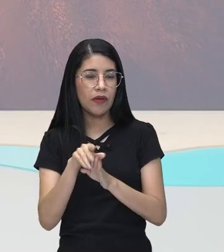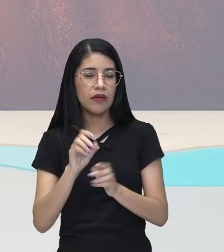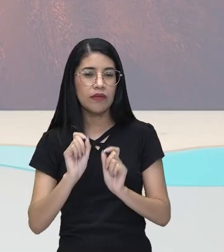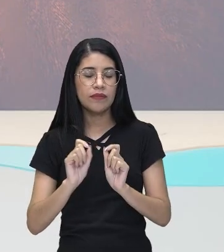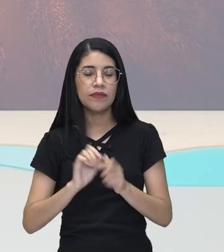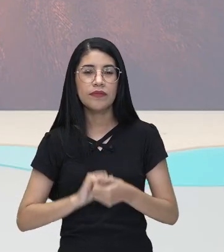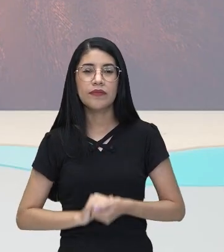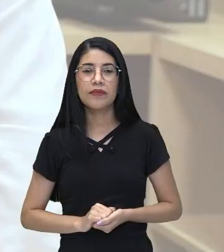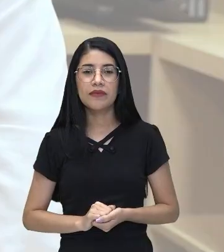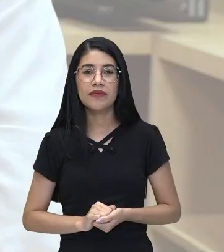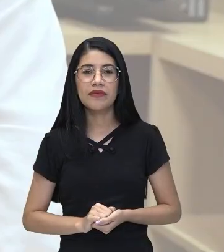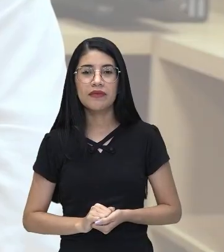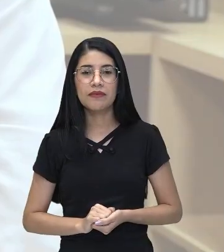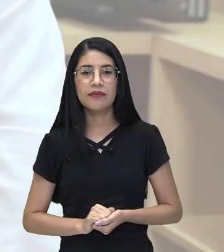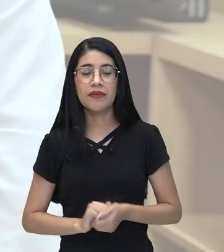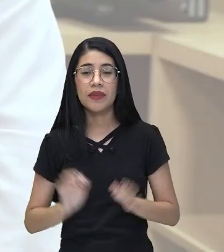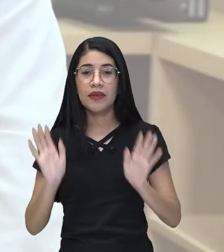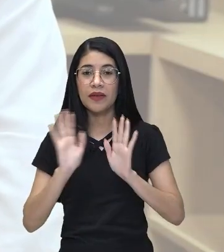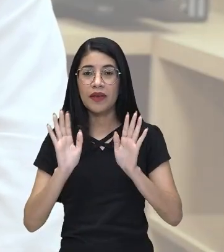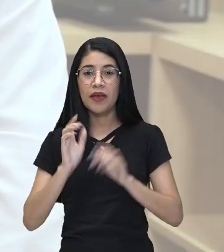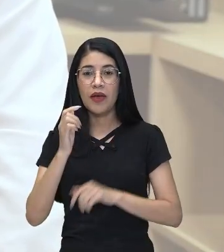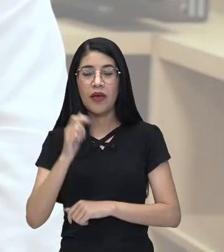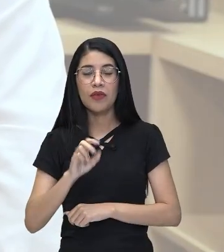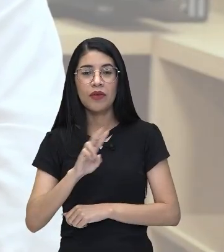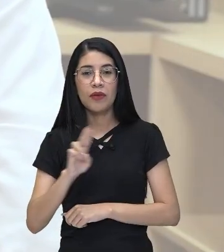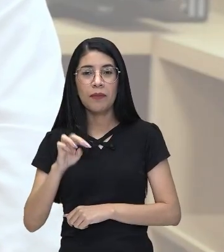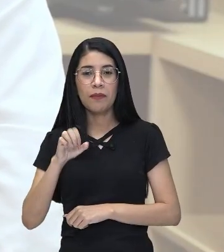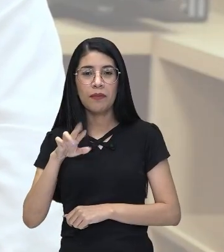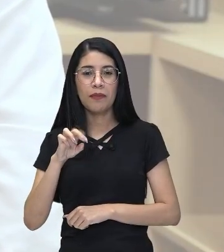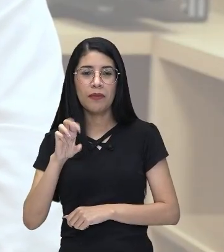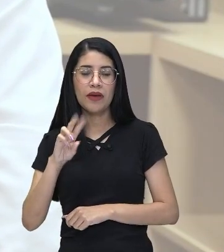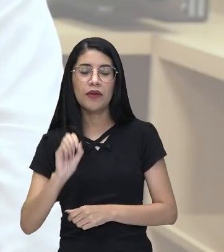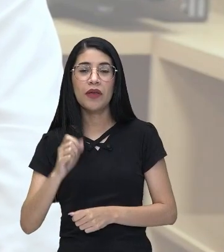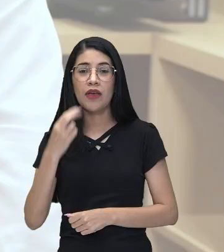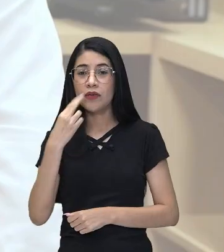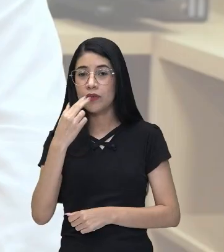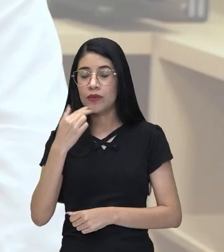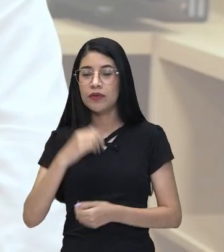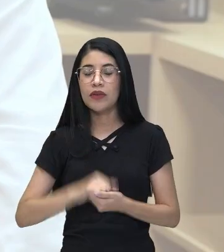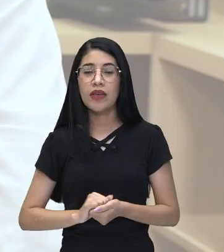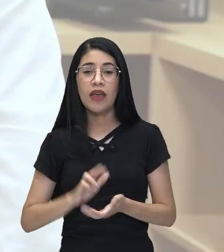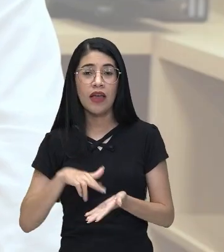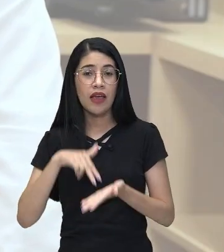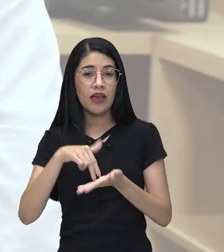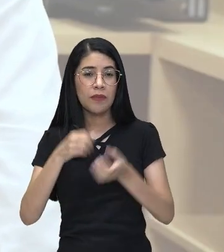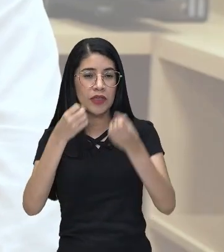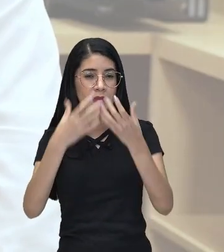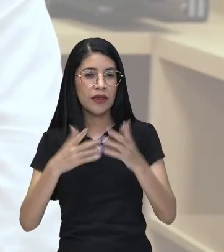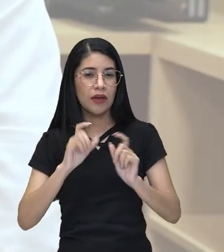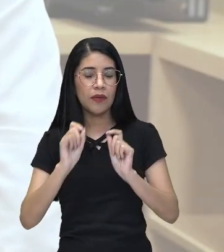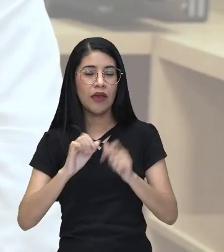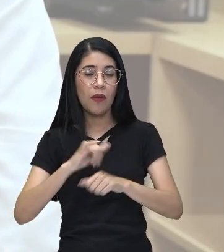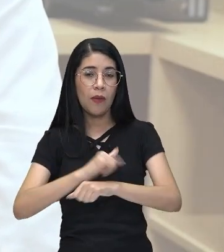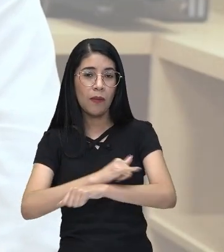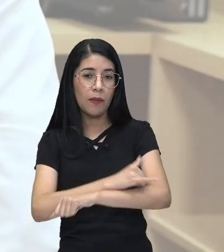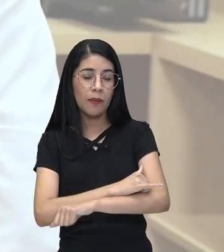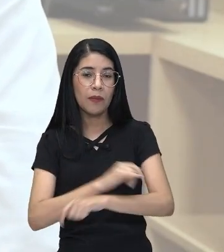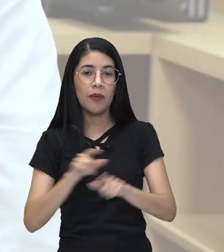aí, ó. Olá, meu nome é Marco Antônio Gaioto, sou nutricionista e estamos aqui para falar sobre